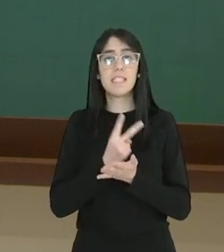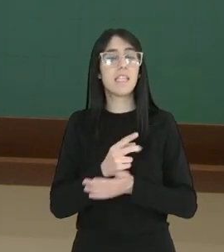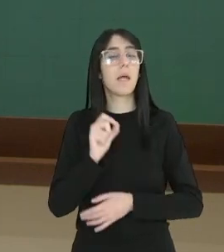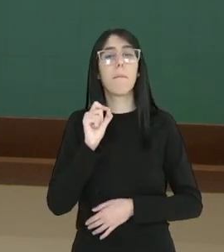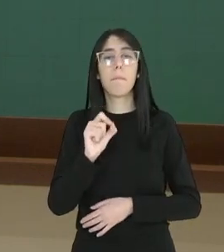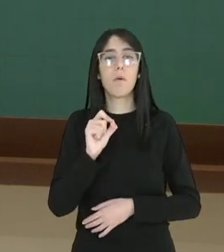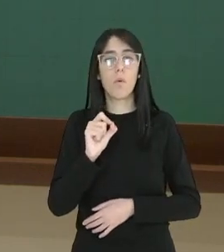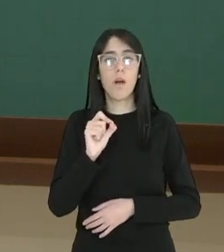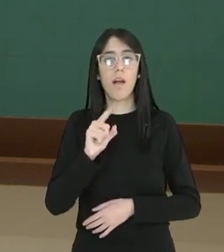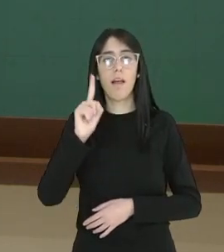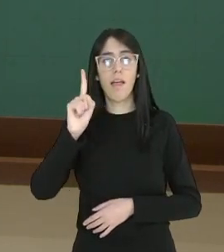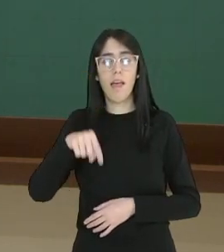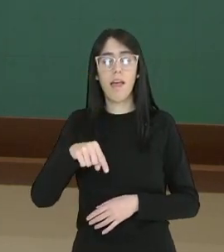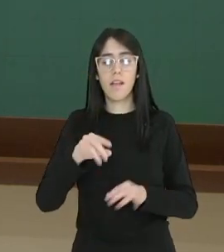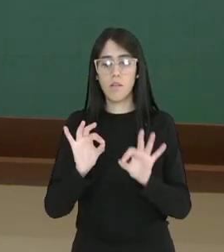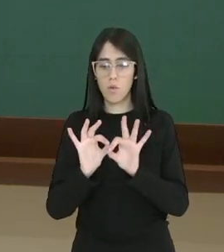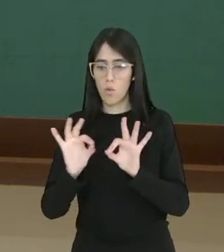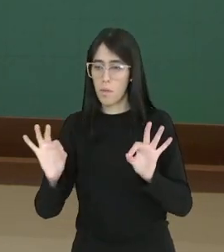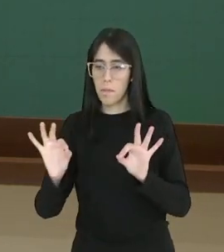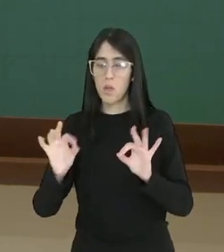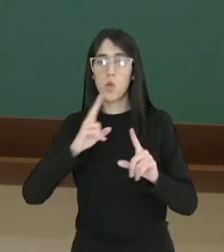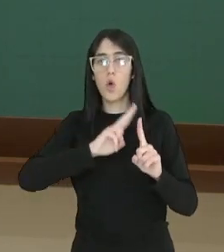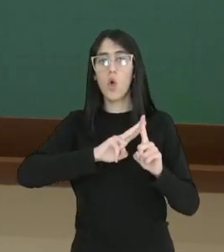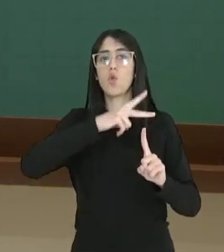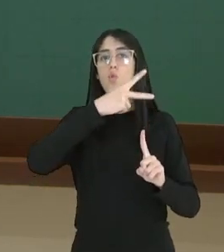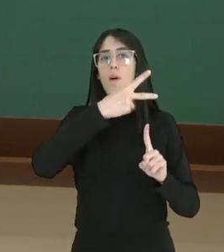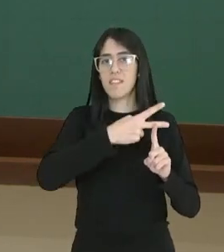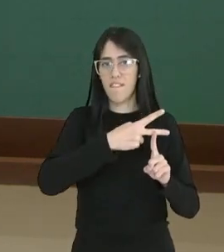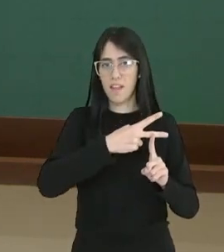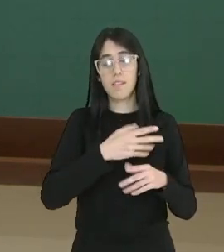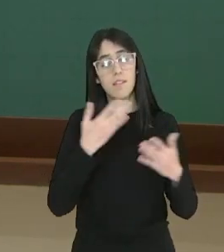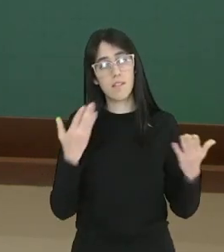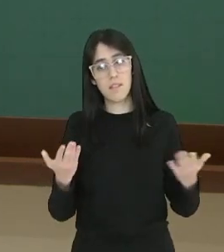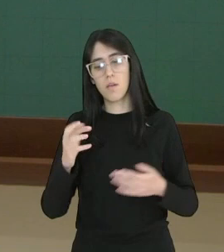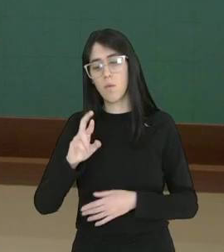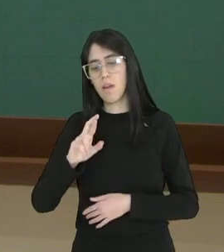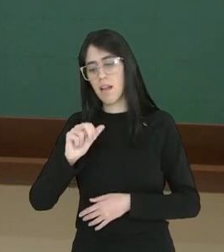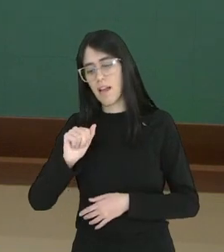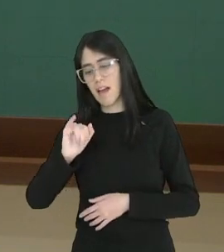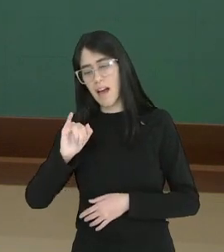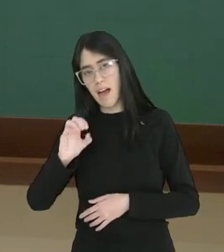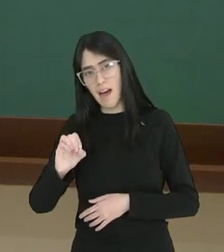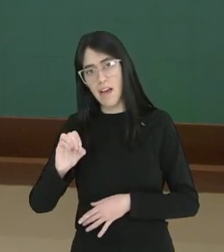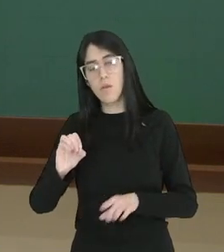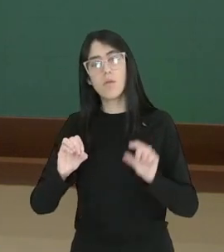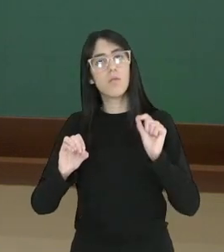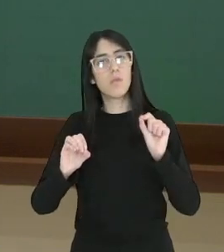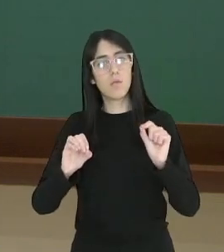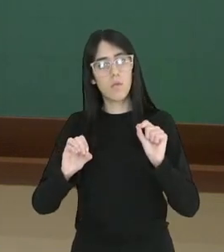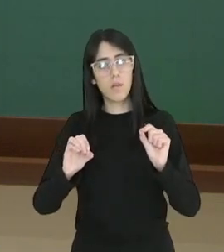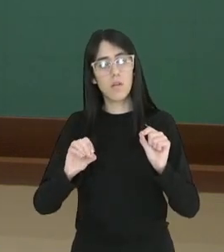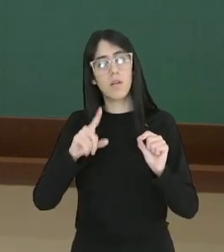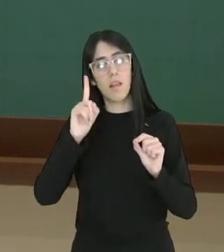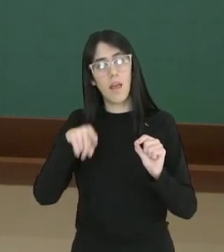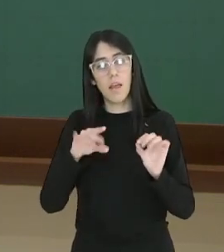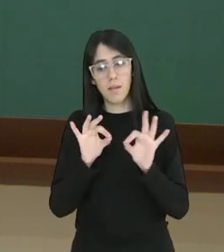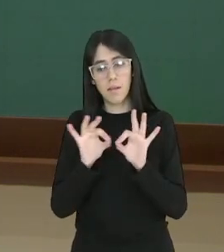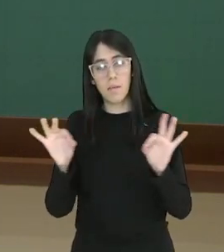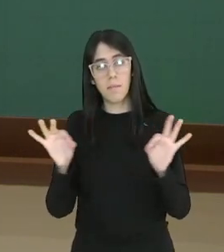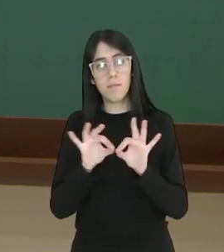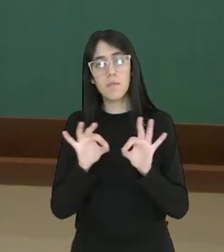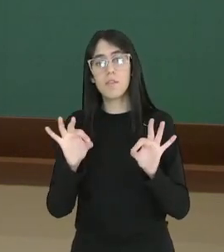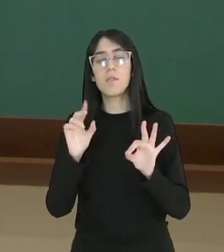vezes o comprimento do meu raio. Portanto, o raio, ele vai ter medida igual a